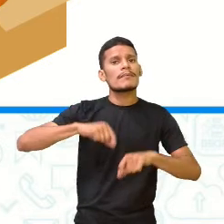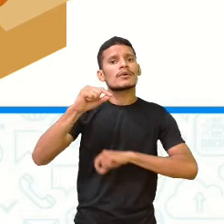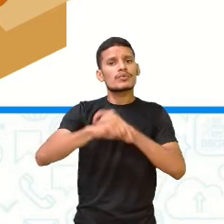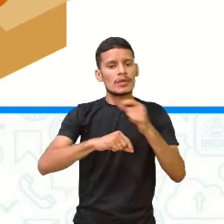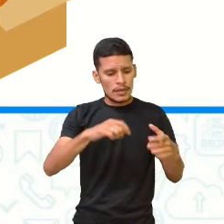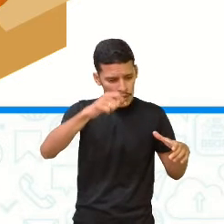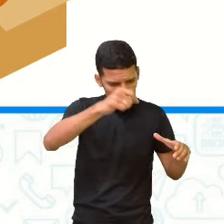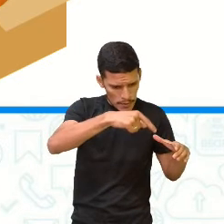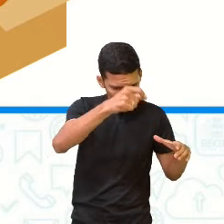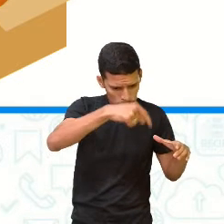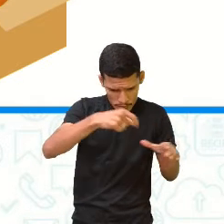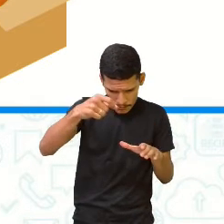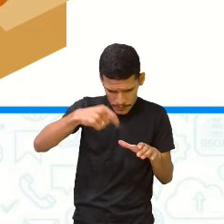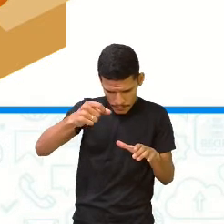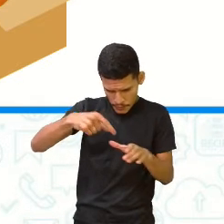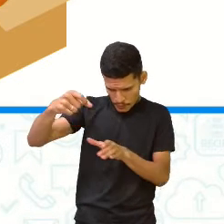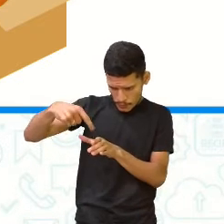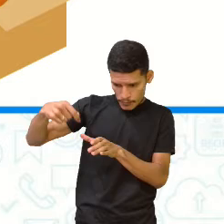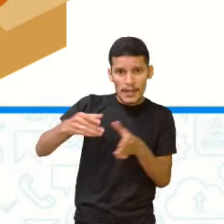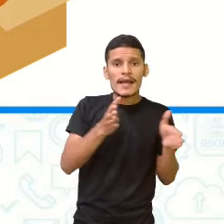cada caixa?